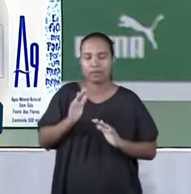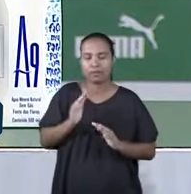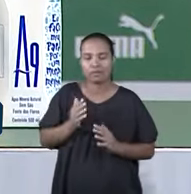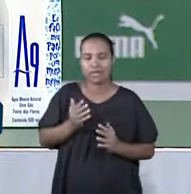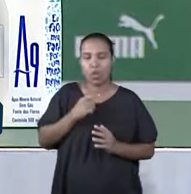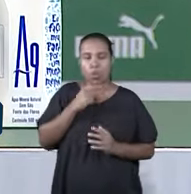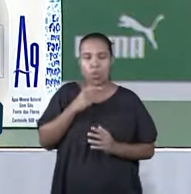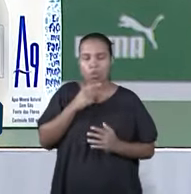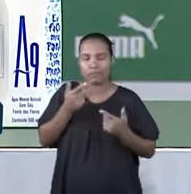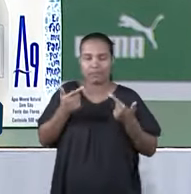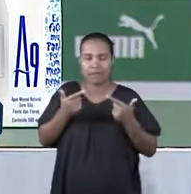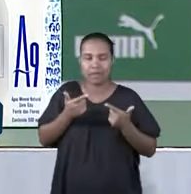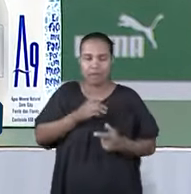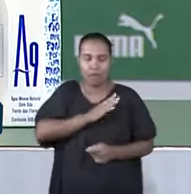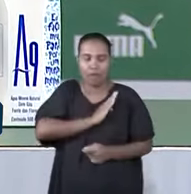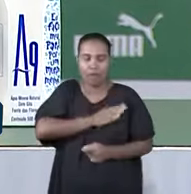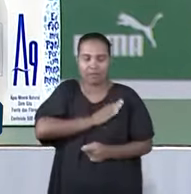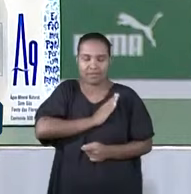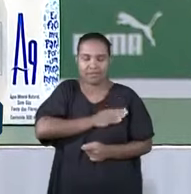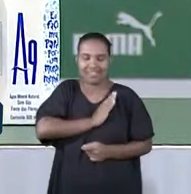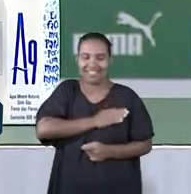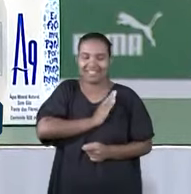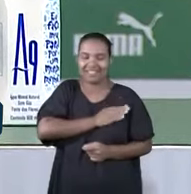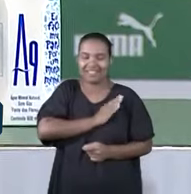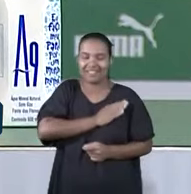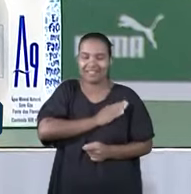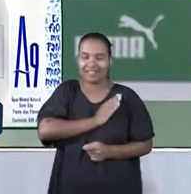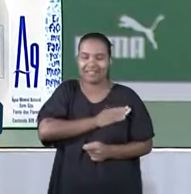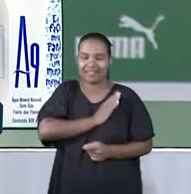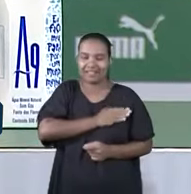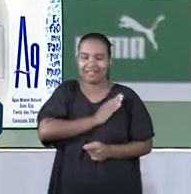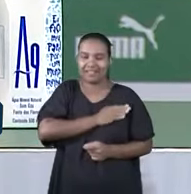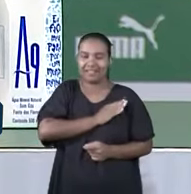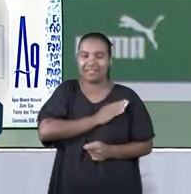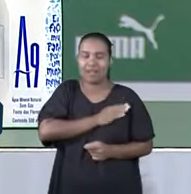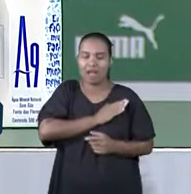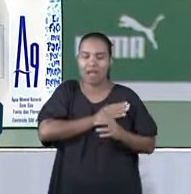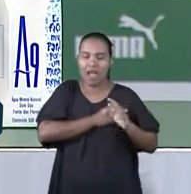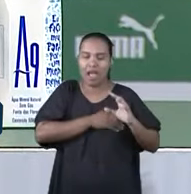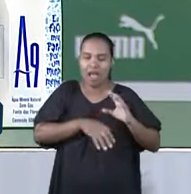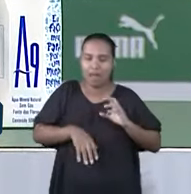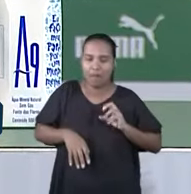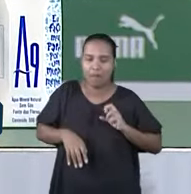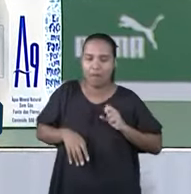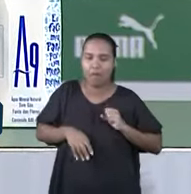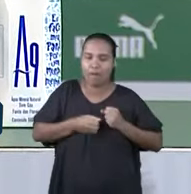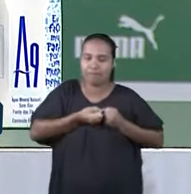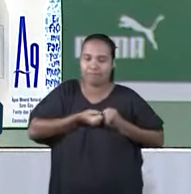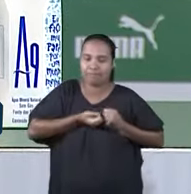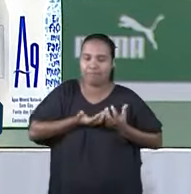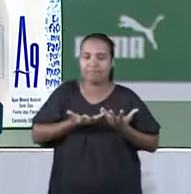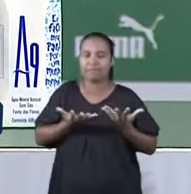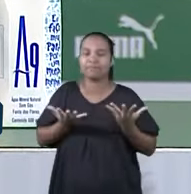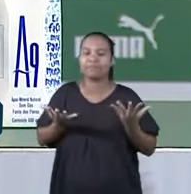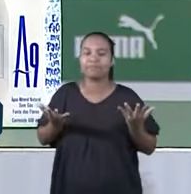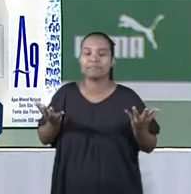naquele momento o meu coração transbordou da palavra amor, porque acho que é isso que tem que ser. Eles